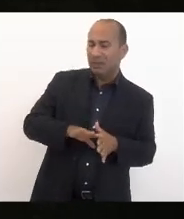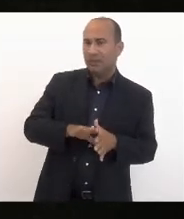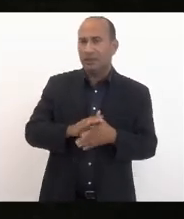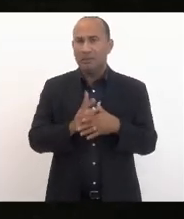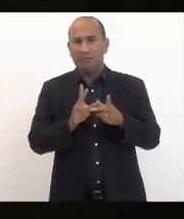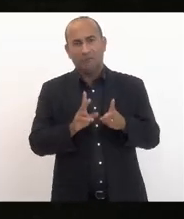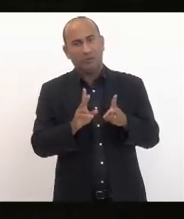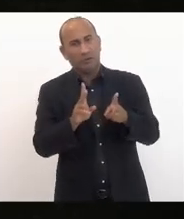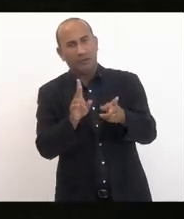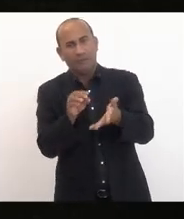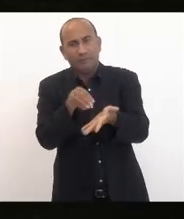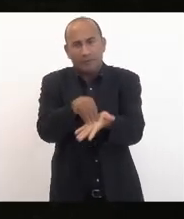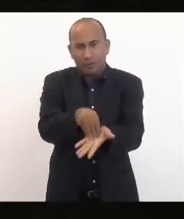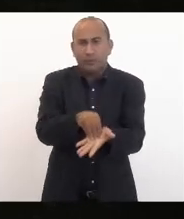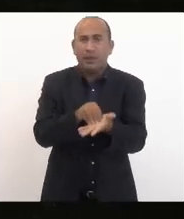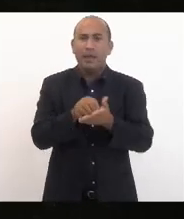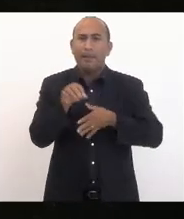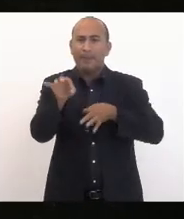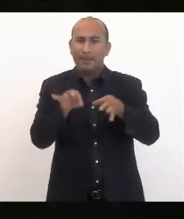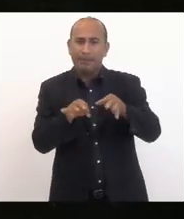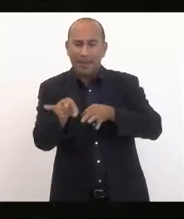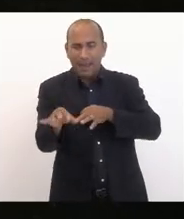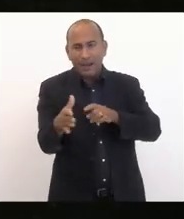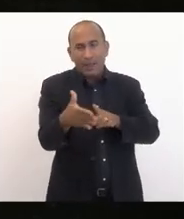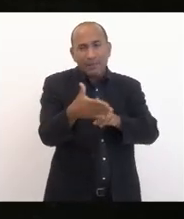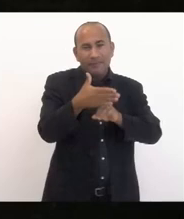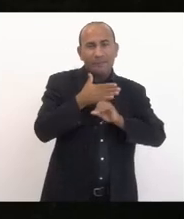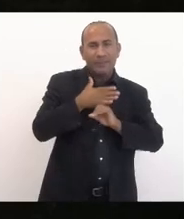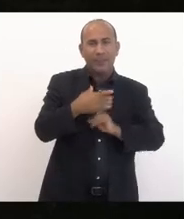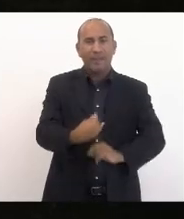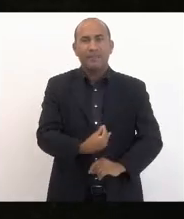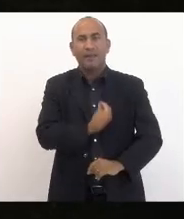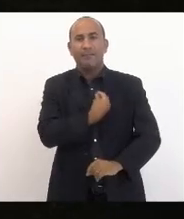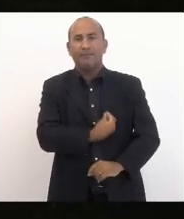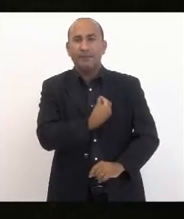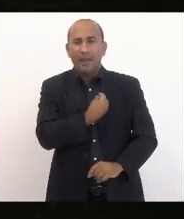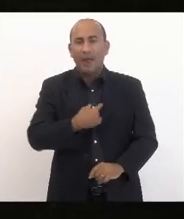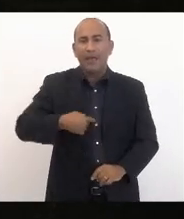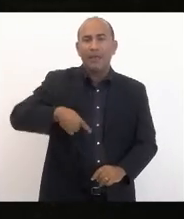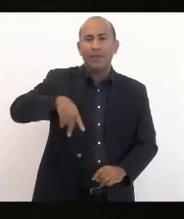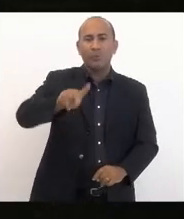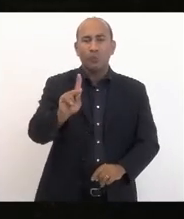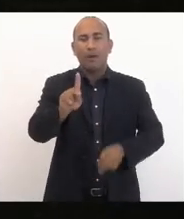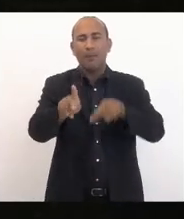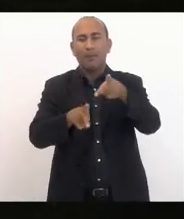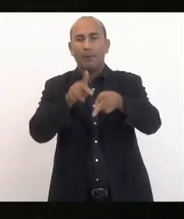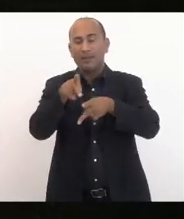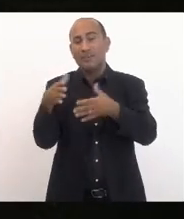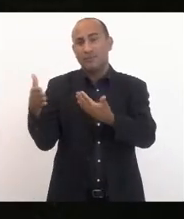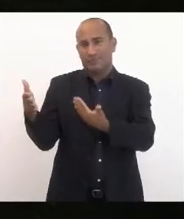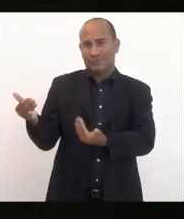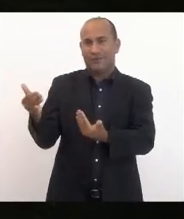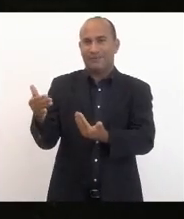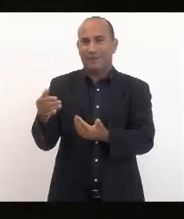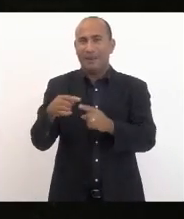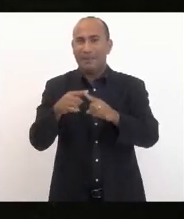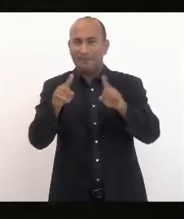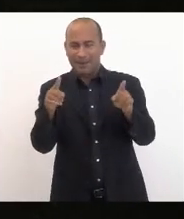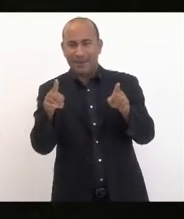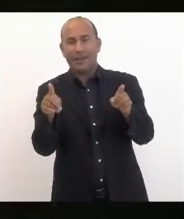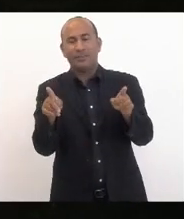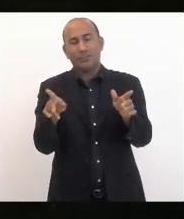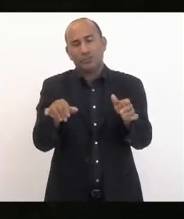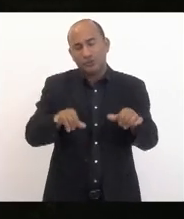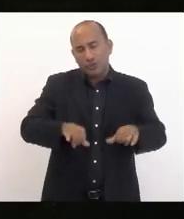descontinuadas no processo de defesa da vida da sua população jovem mais